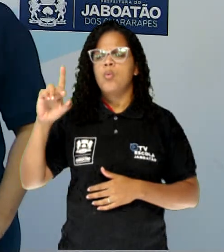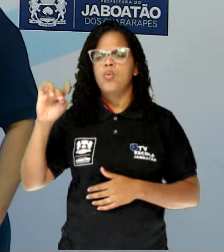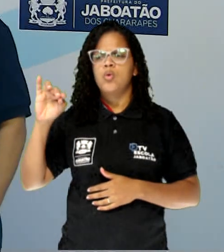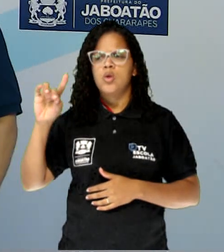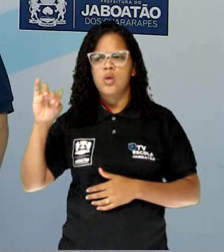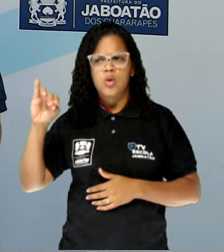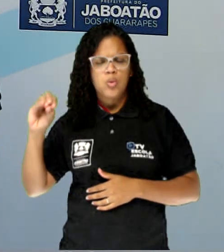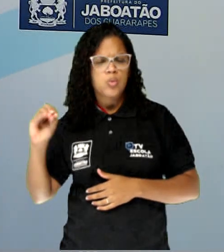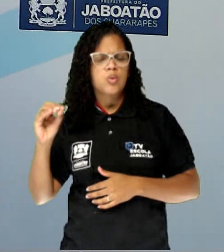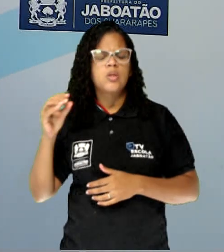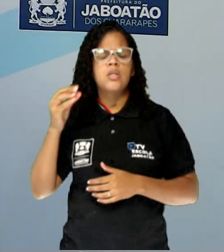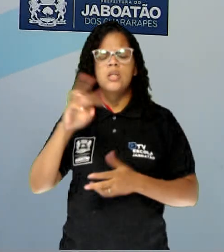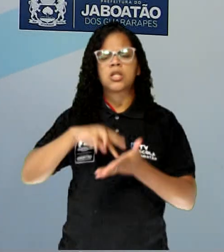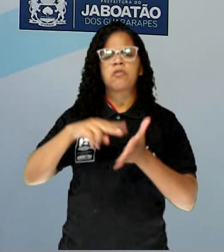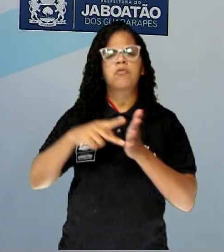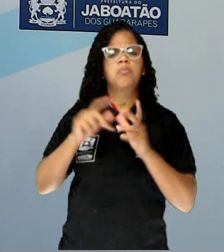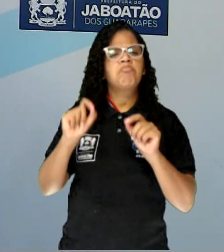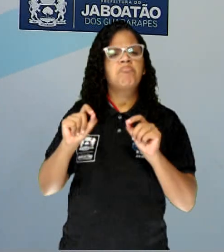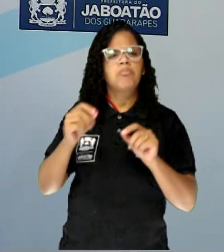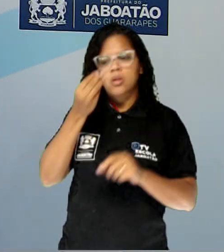Significa desprezo.